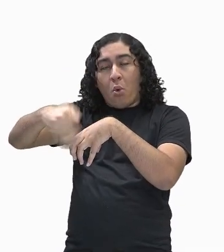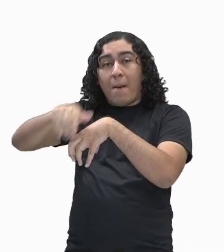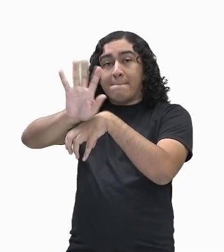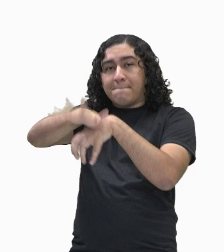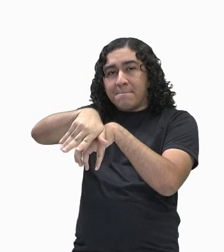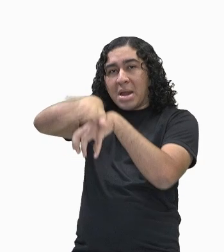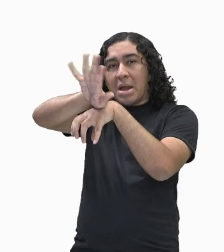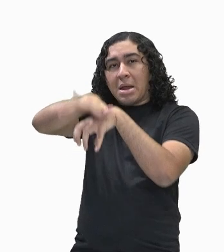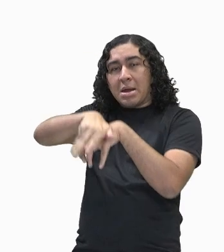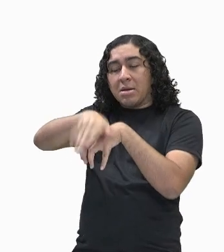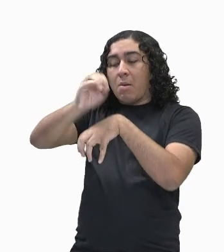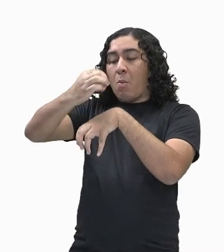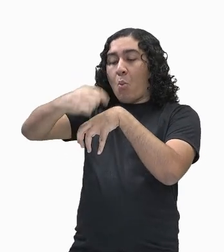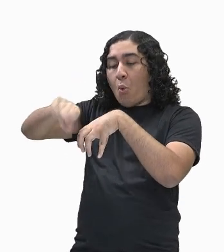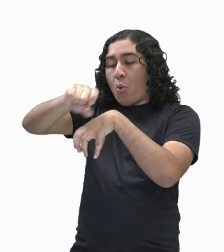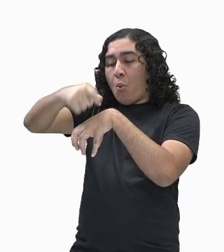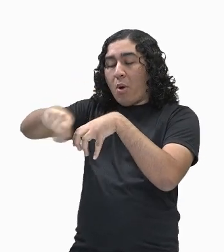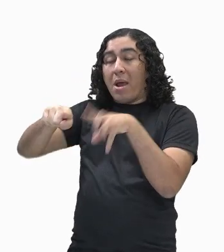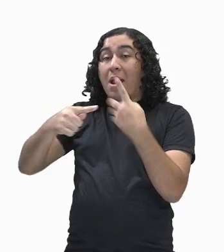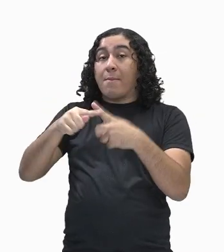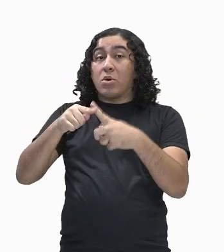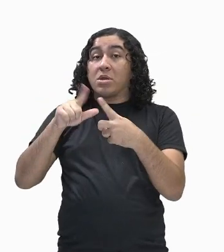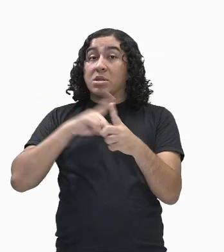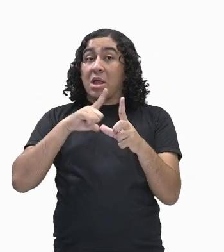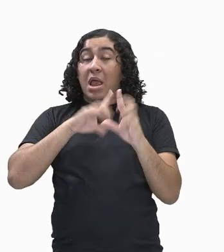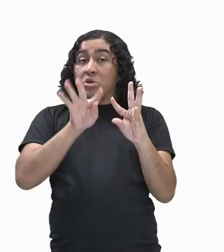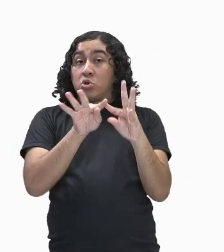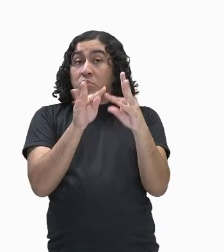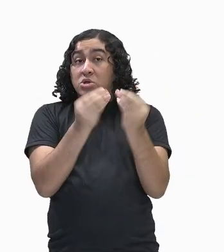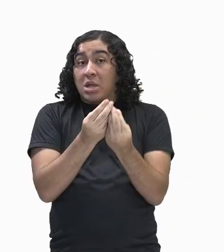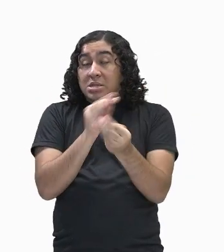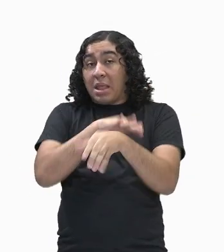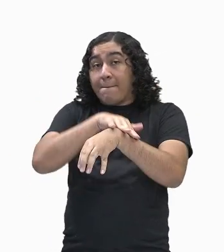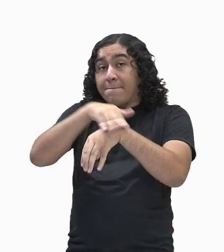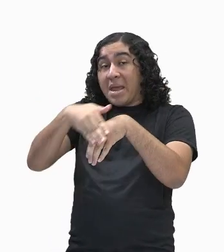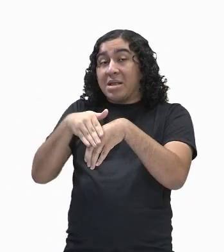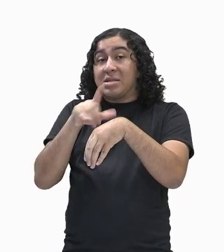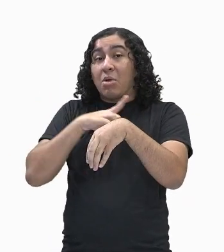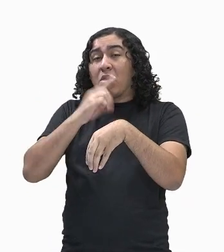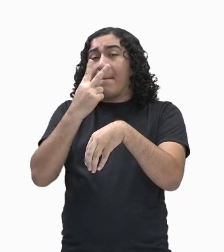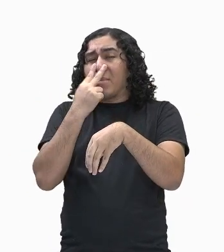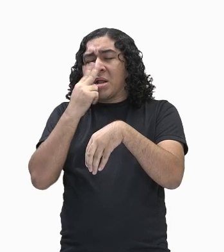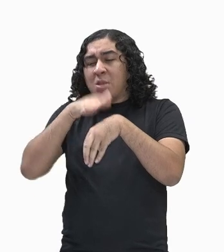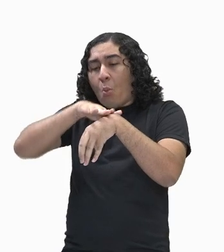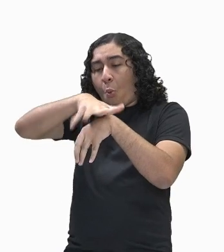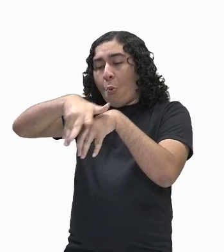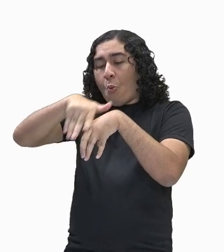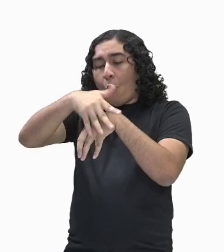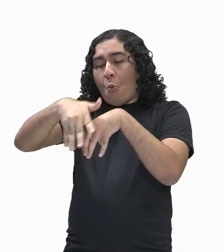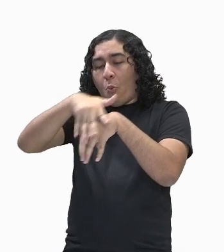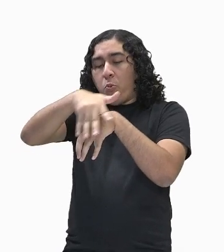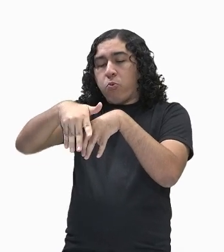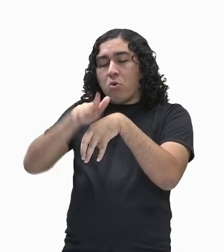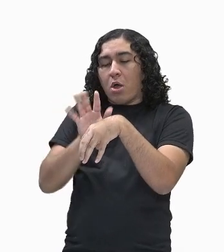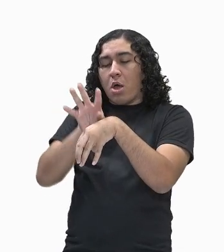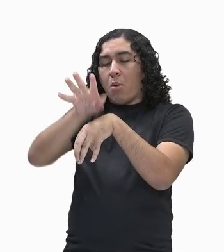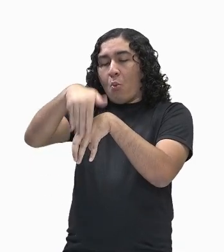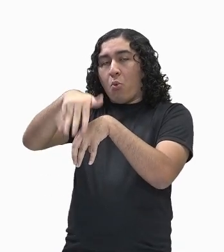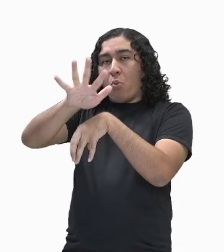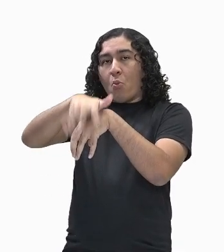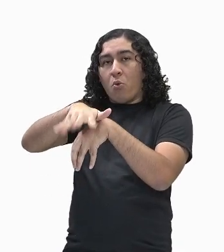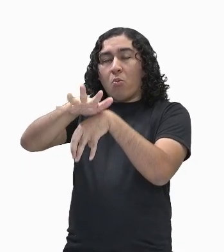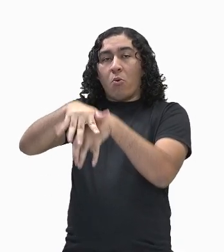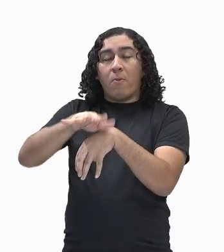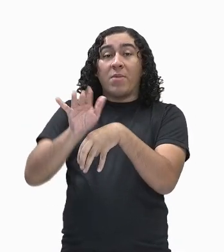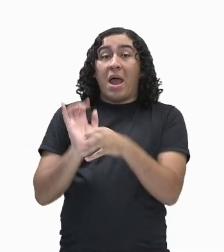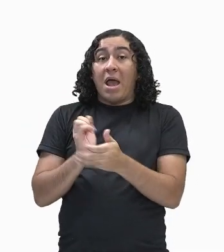está pegando essa glândula que é secretada na pele e está distribuindo ao longo da pena e impermeabilizando ela. Isso